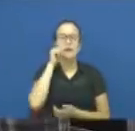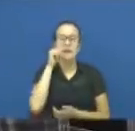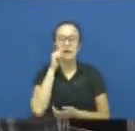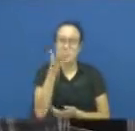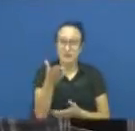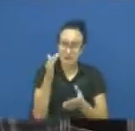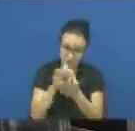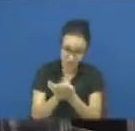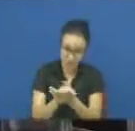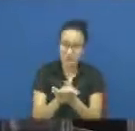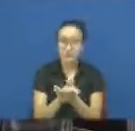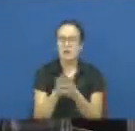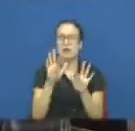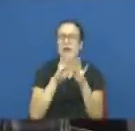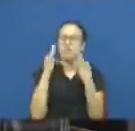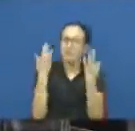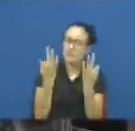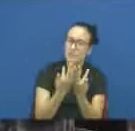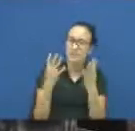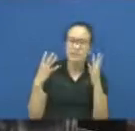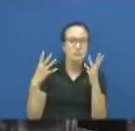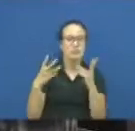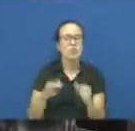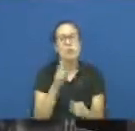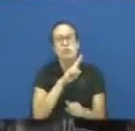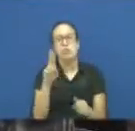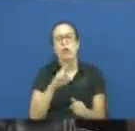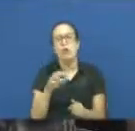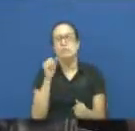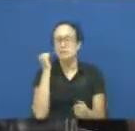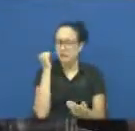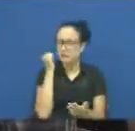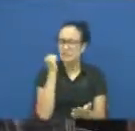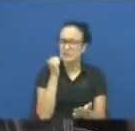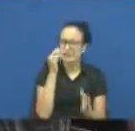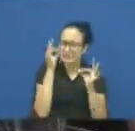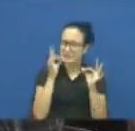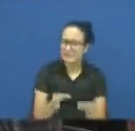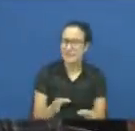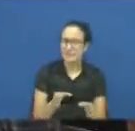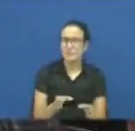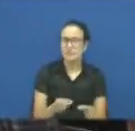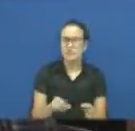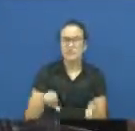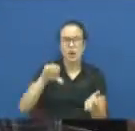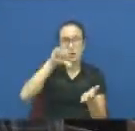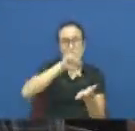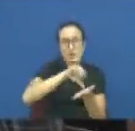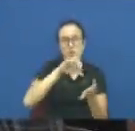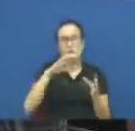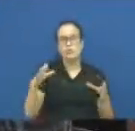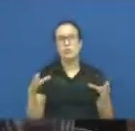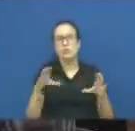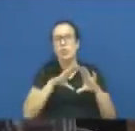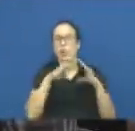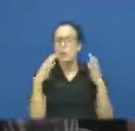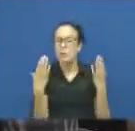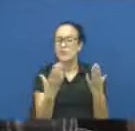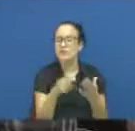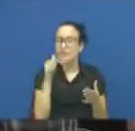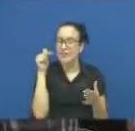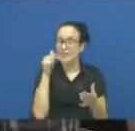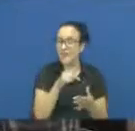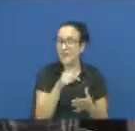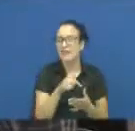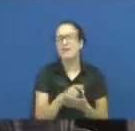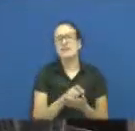realmente o nome do Acácio vai estar eternizado num lugar justíssimo, Centro Comunitário. Era ali que ele ajudava as pessoas, era ali